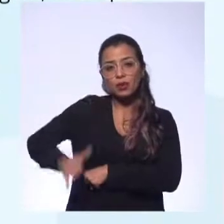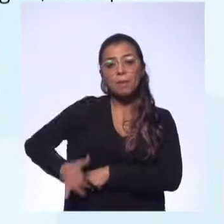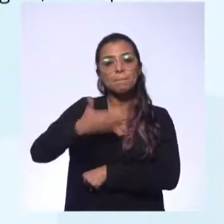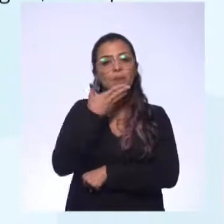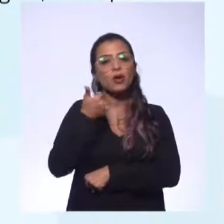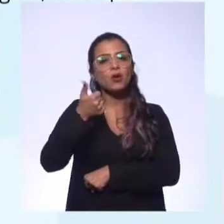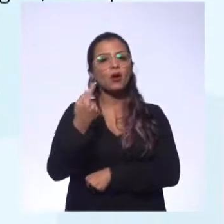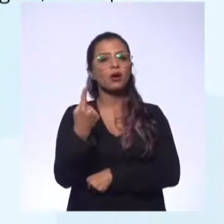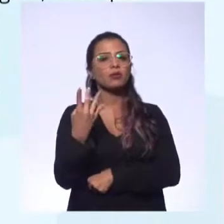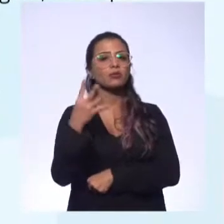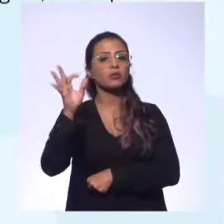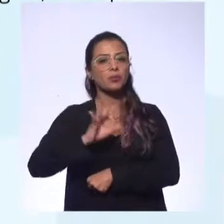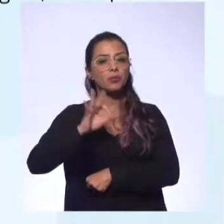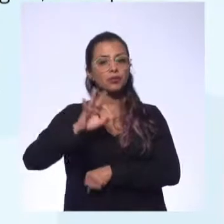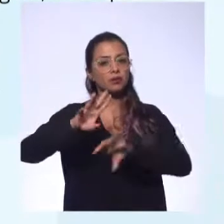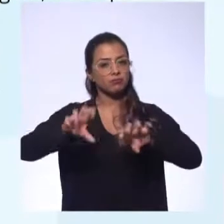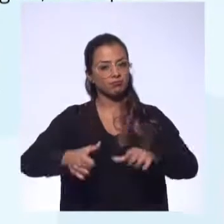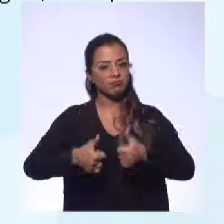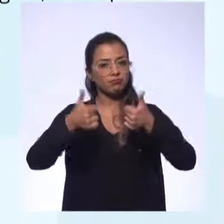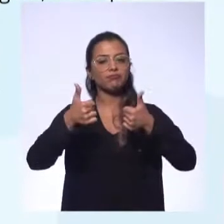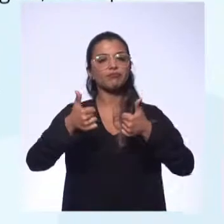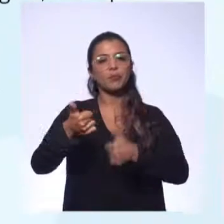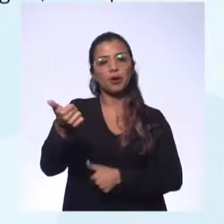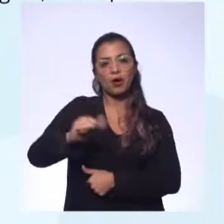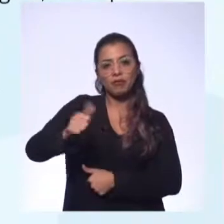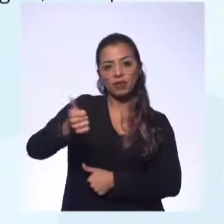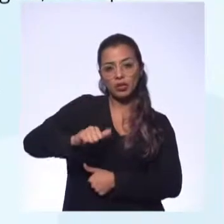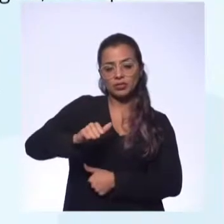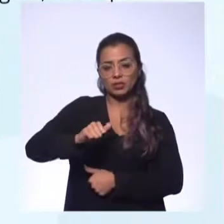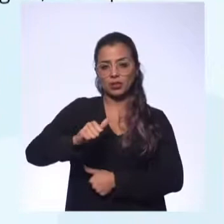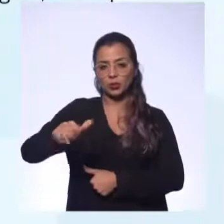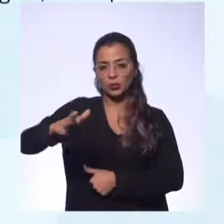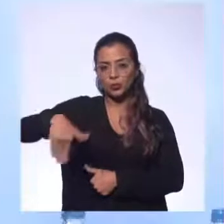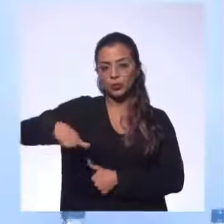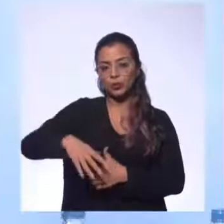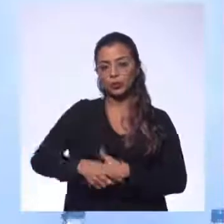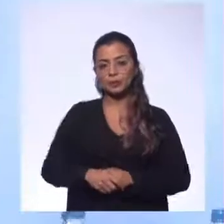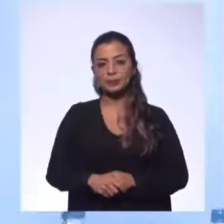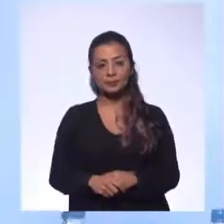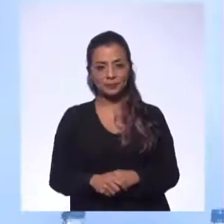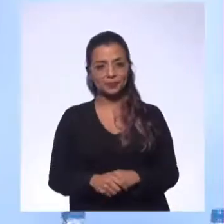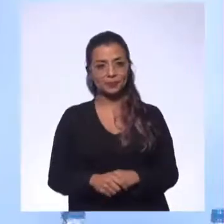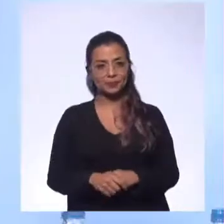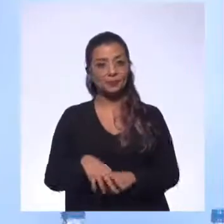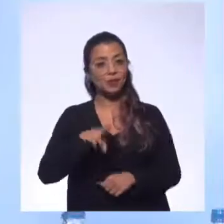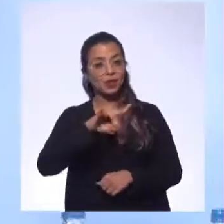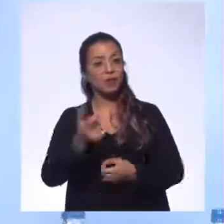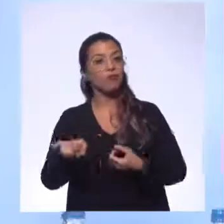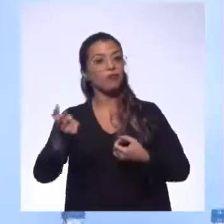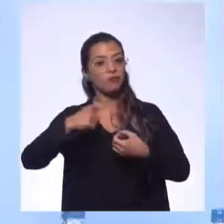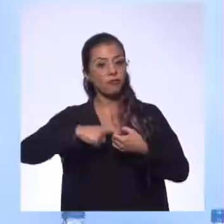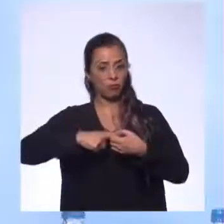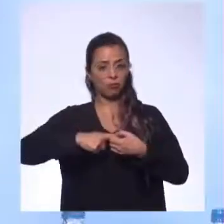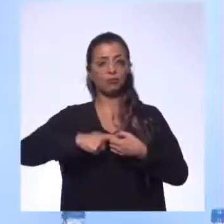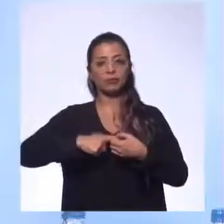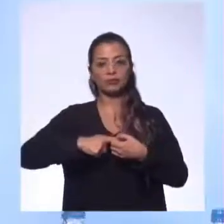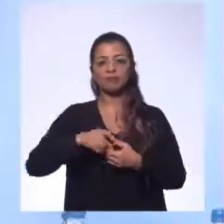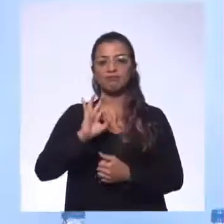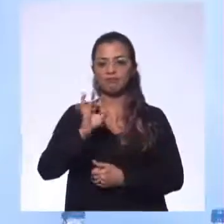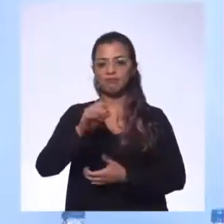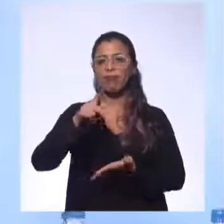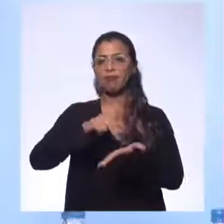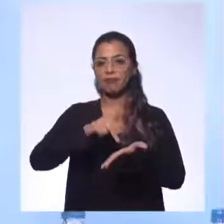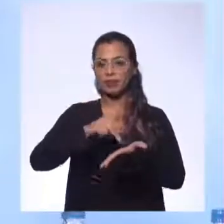suas notas em exames de avaliação nacional. Então, vamos retomar, na verdade, acho que já... Isso, é verdade. Gente,